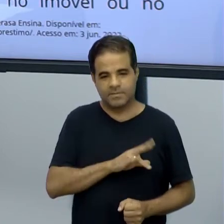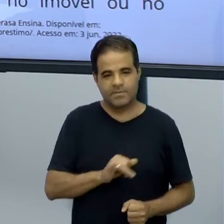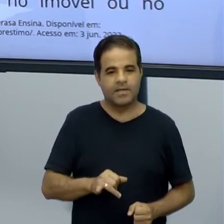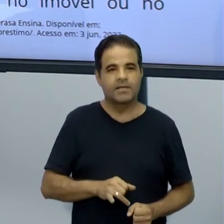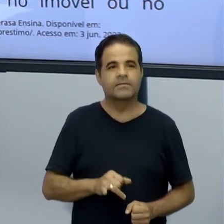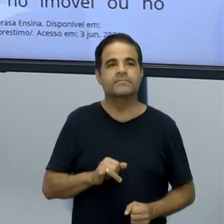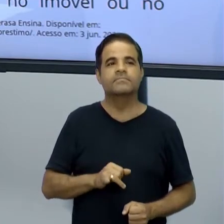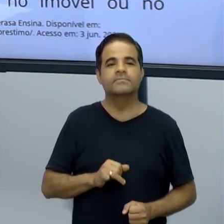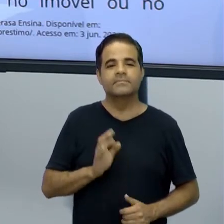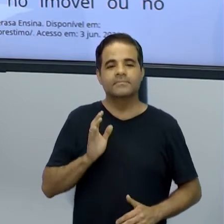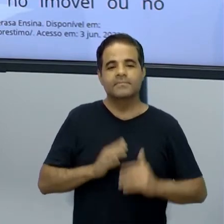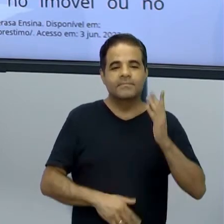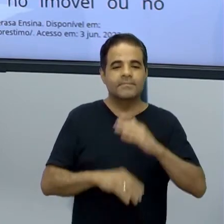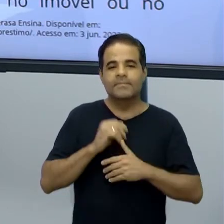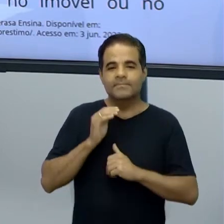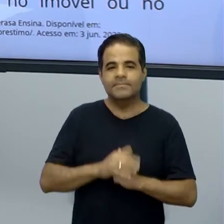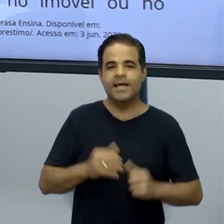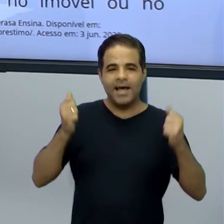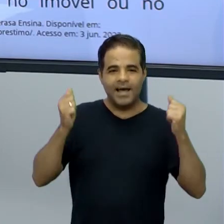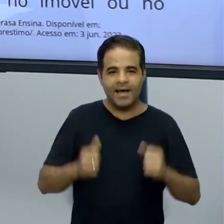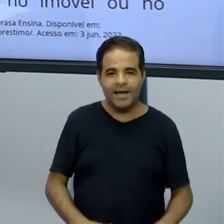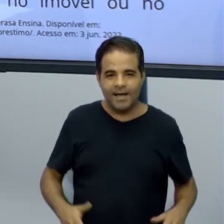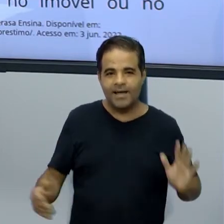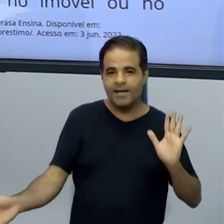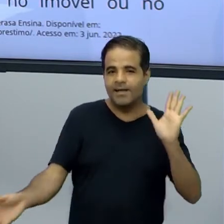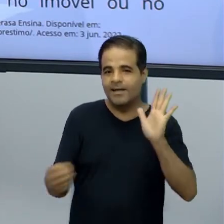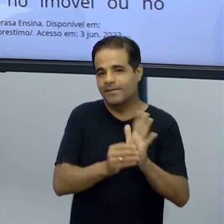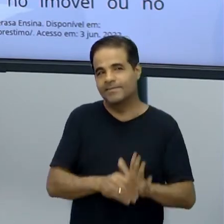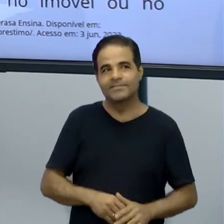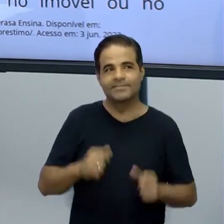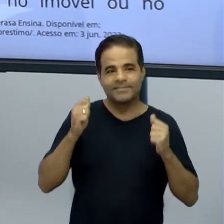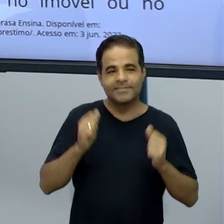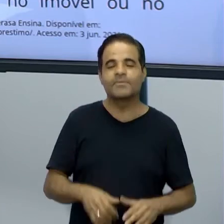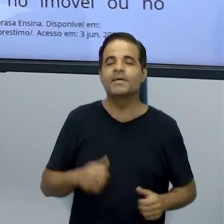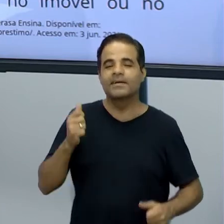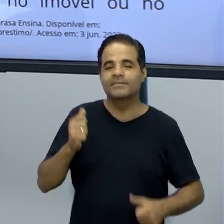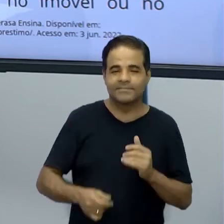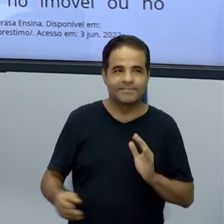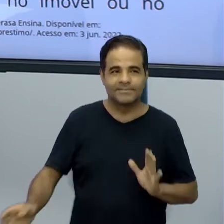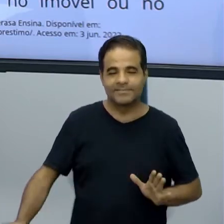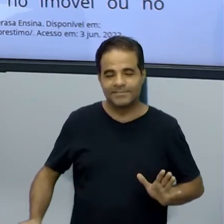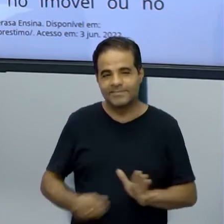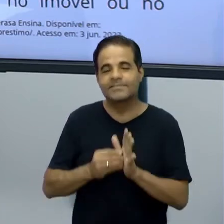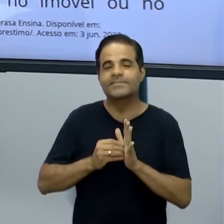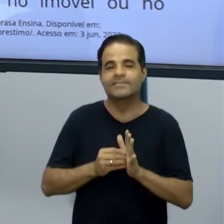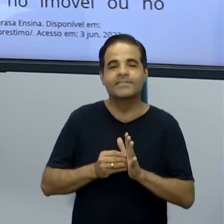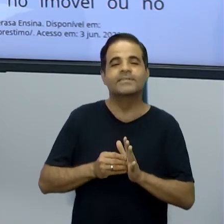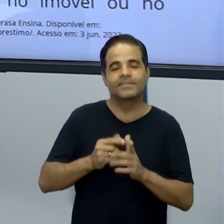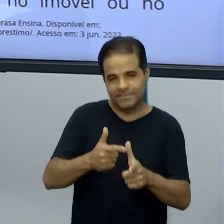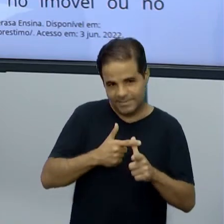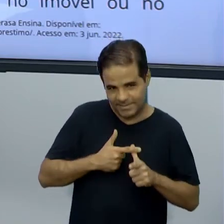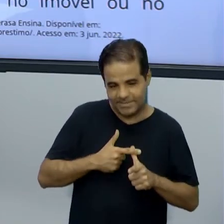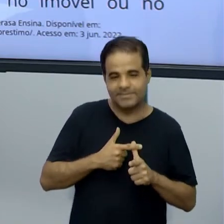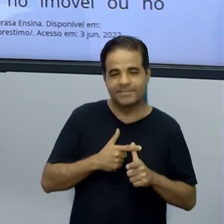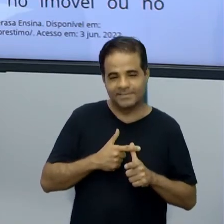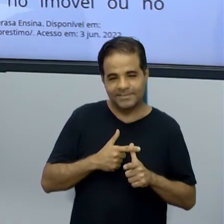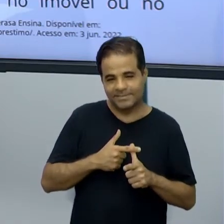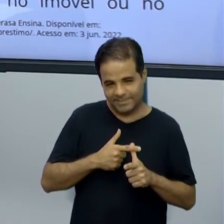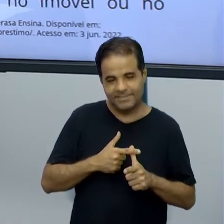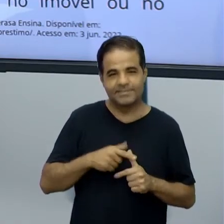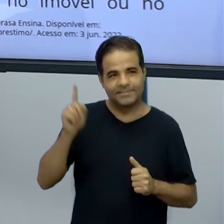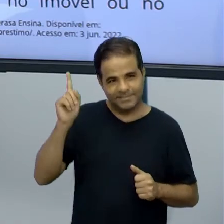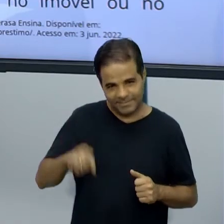esse financiamento nesse mesmo valor aí em prestações. Já o empréstimo não, né? Você pede de lá, faz a simulação de